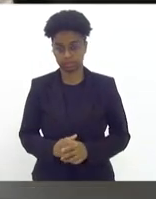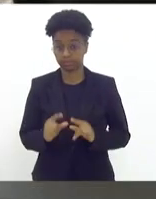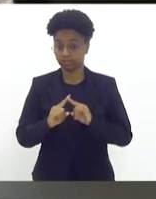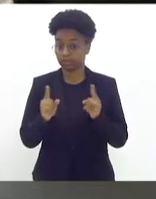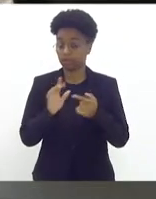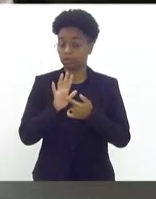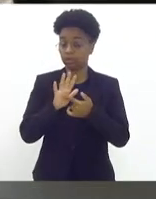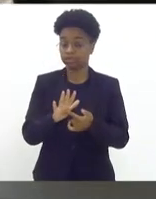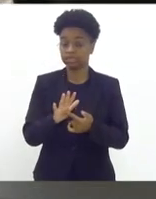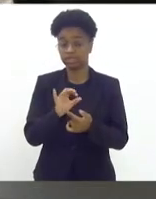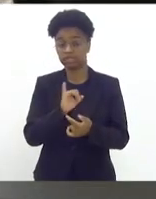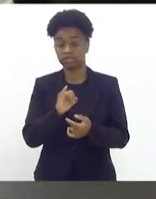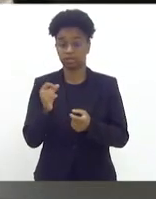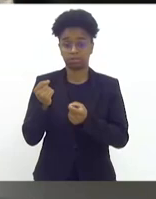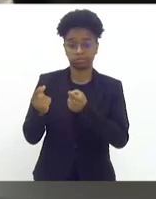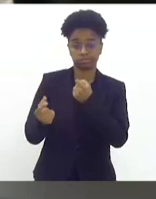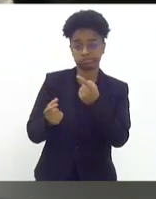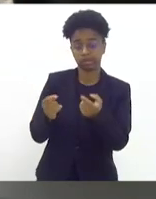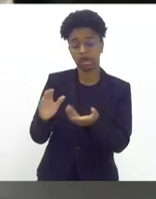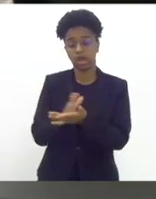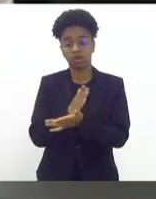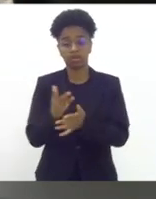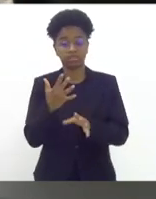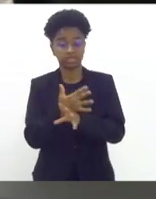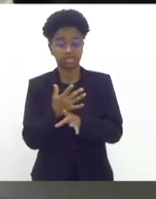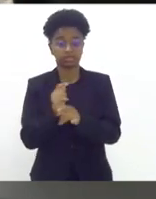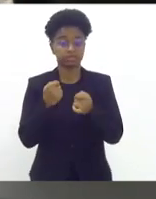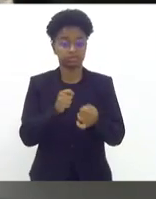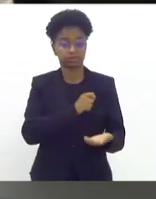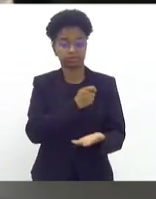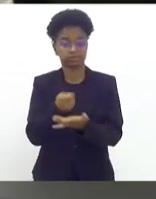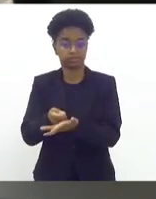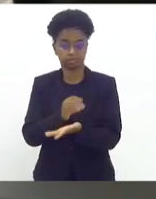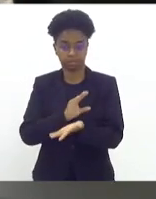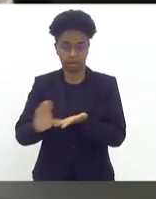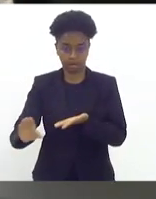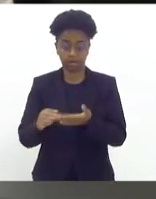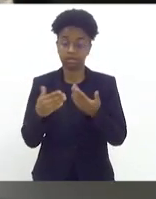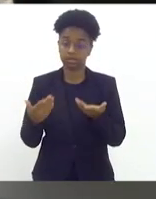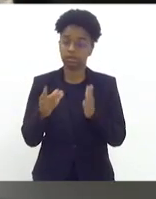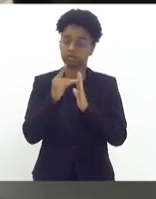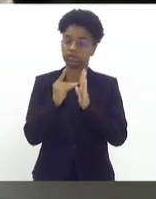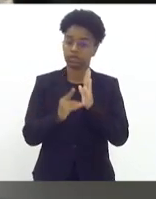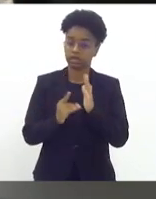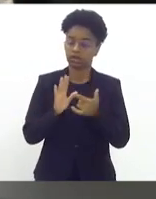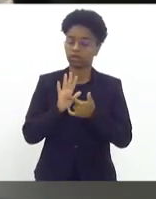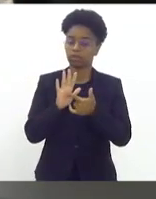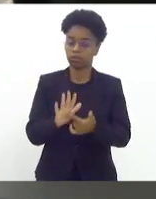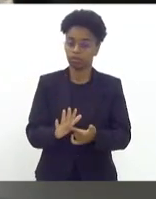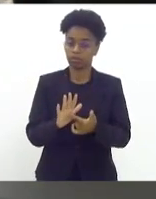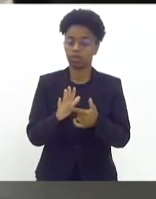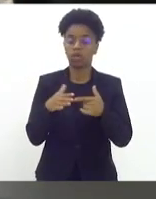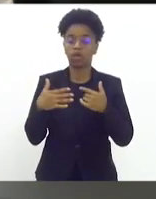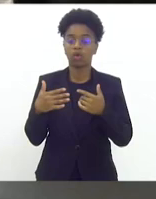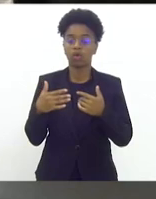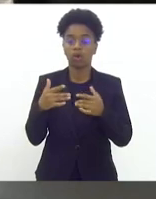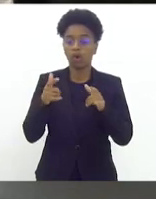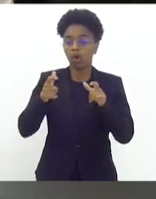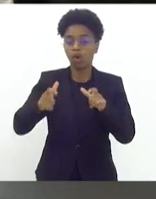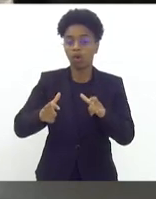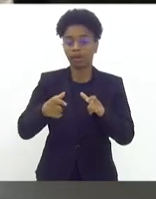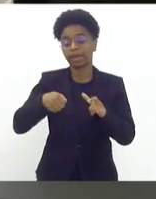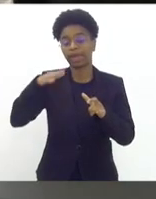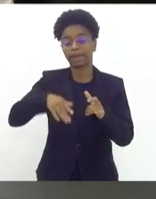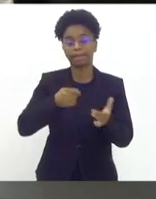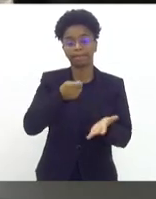eventuais contrapartidas com as quais os municípios deverão arcar. Seria, então, nesse decreto, sim, apontando qual a fonte de custeio